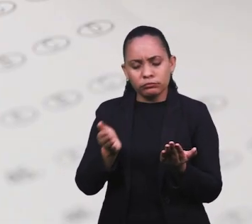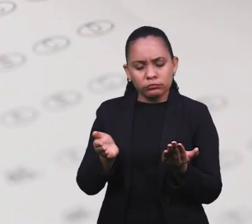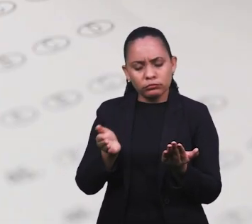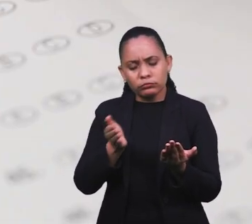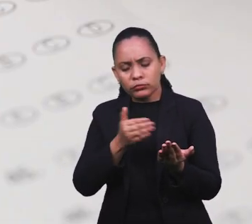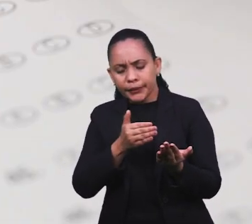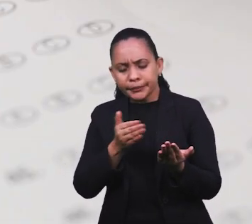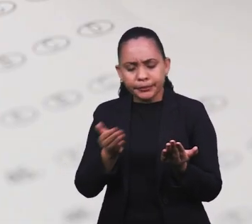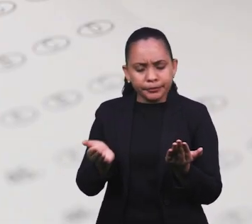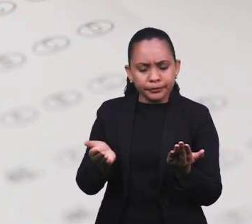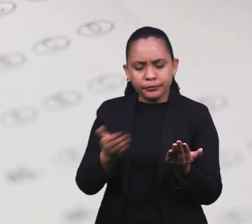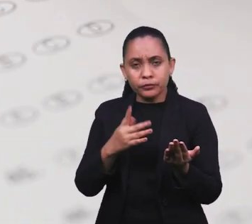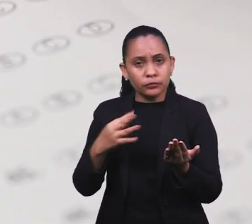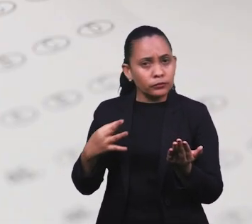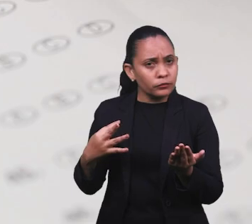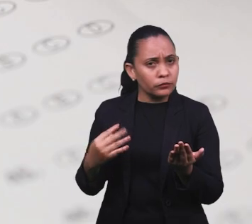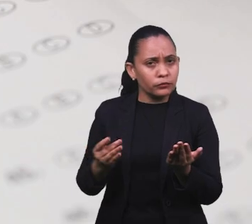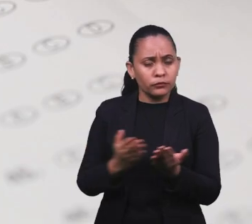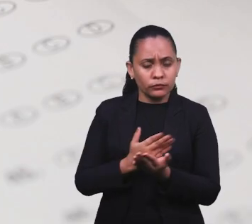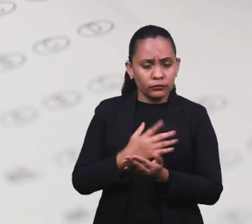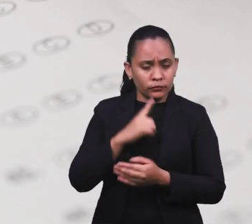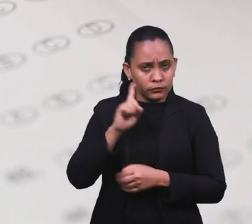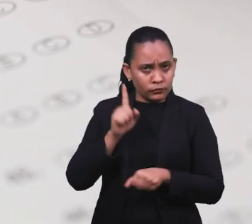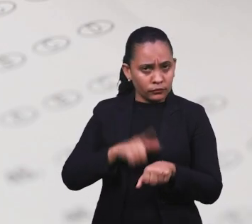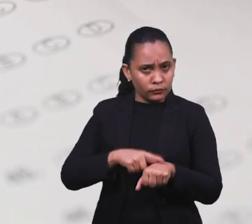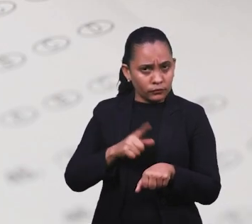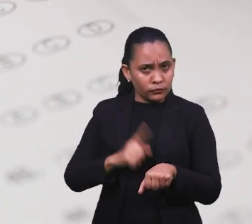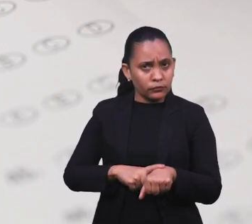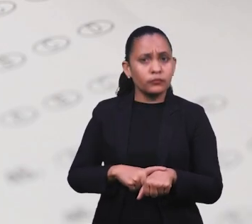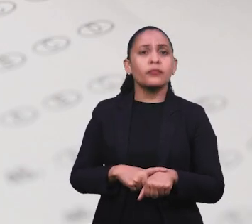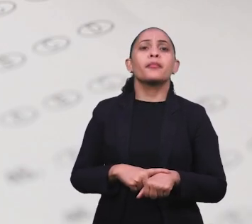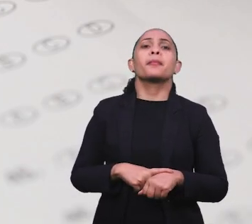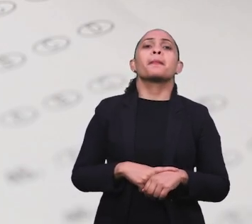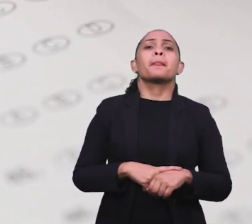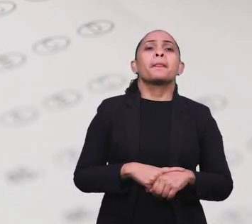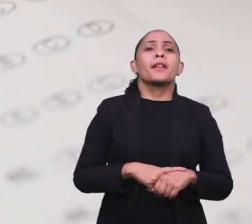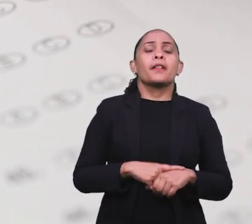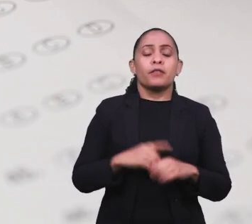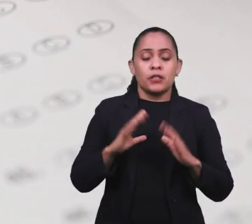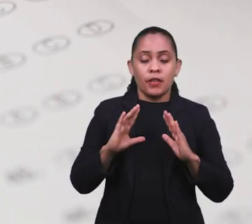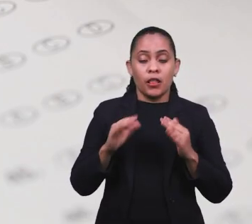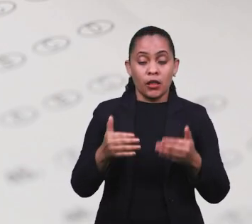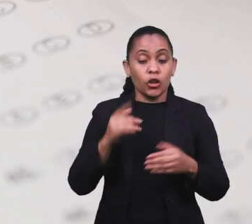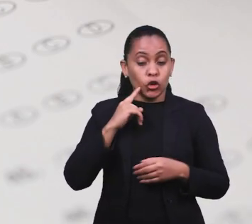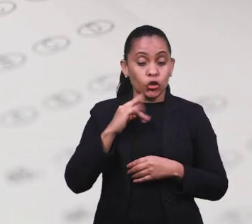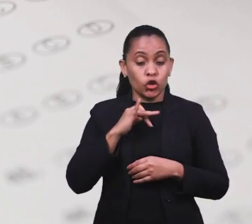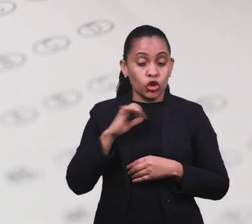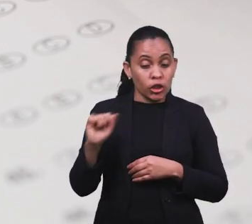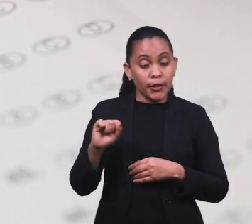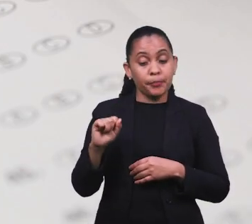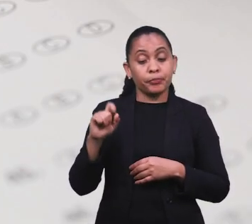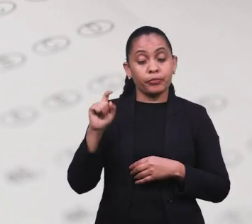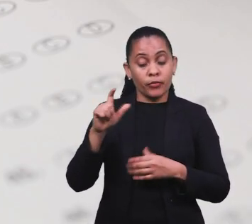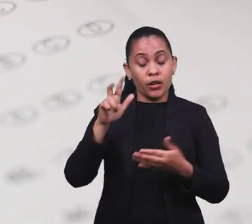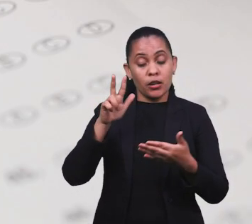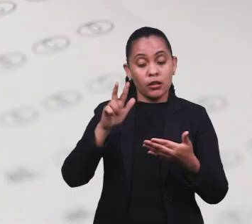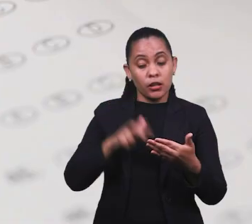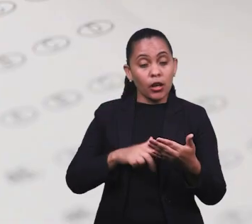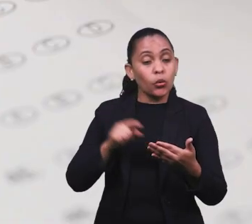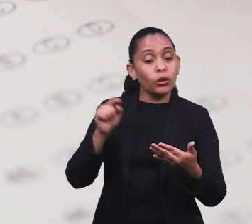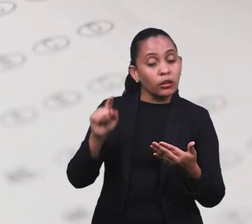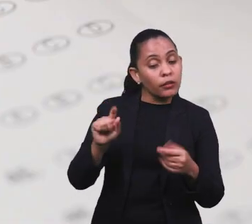passe diretamente todas as folhas que você vai ler naquele momento, o que é a sua meta. Para quê? Para que você possa saber de